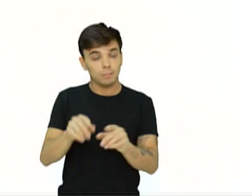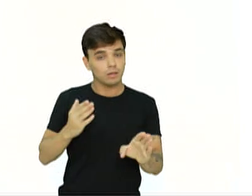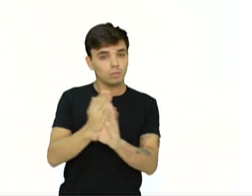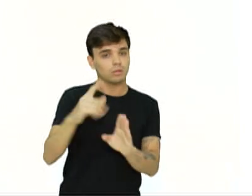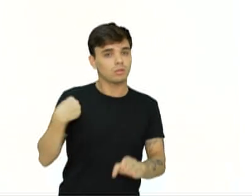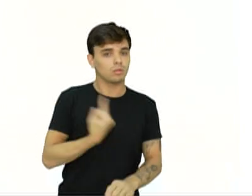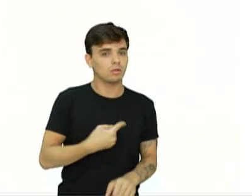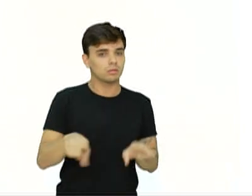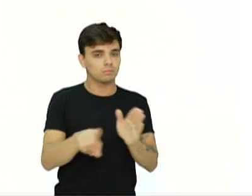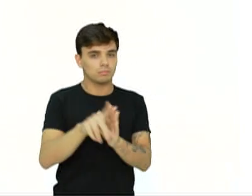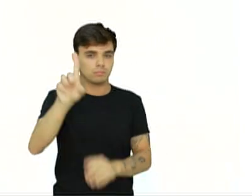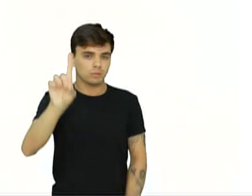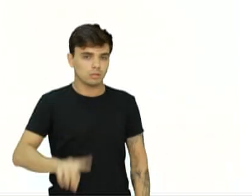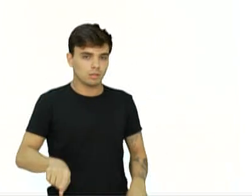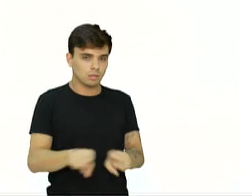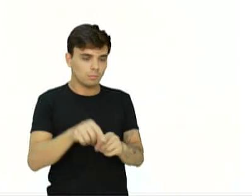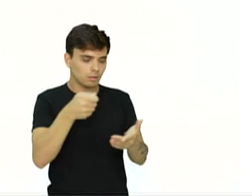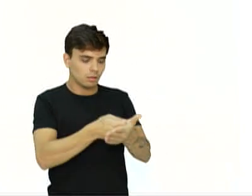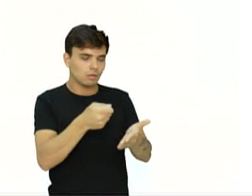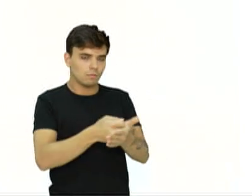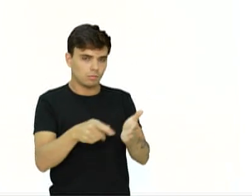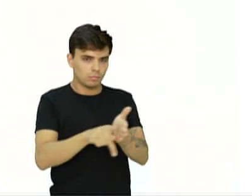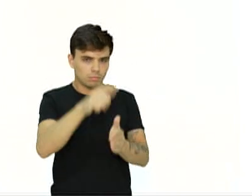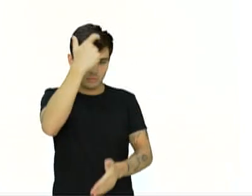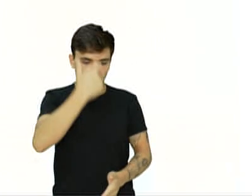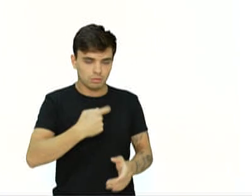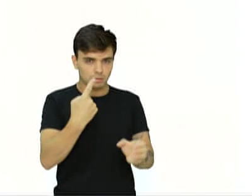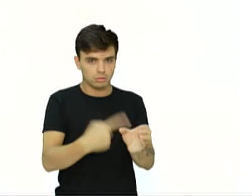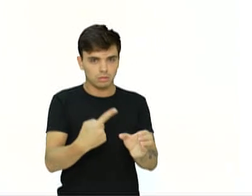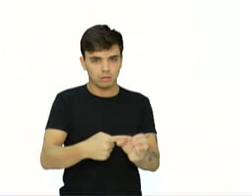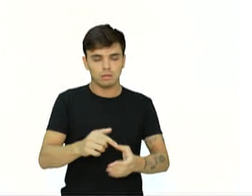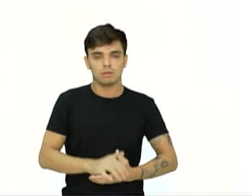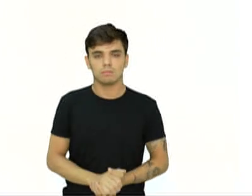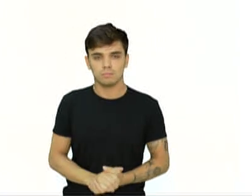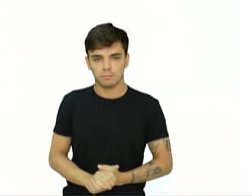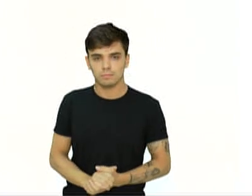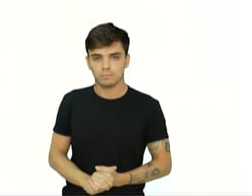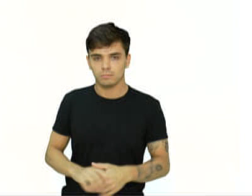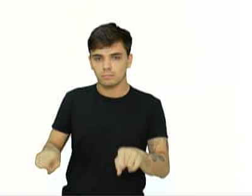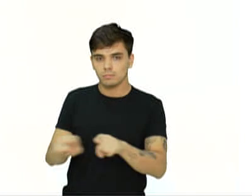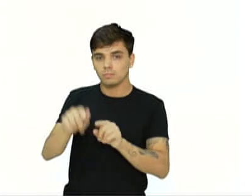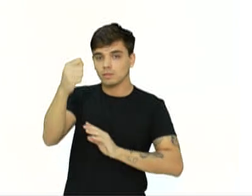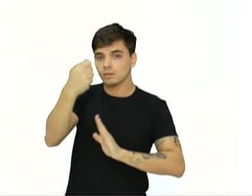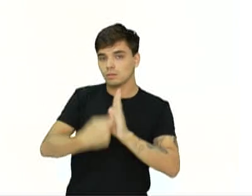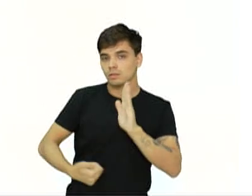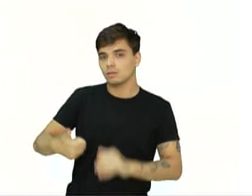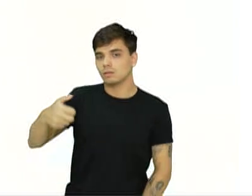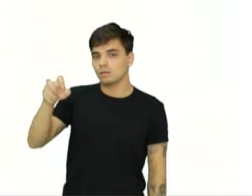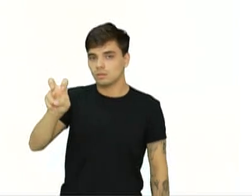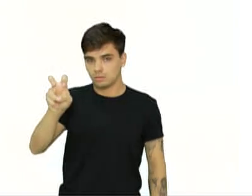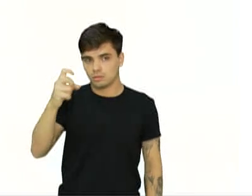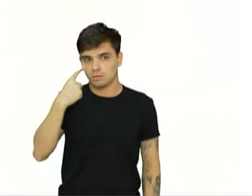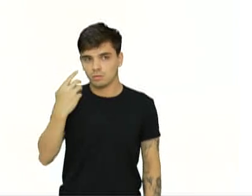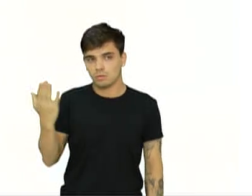nossos direitos e os nossos deveres enquanto cidadãos, né? No artigo 5º dessa Constituição, a gente tem